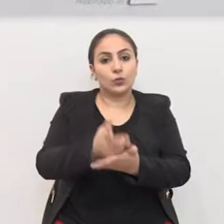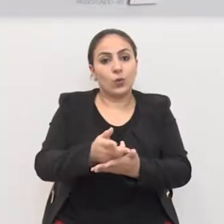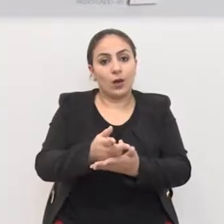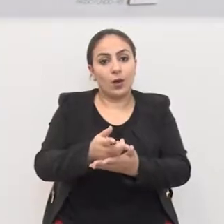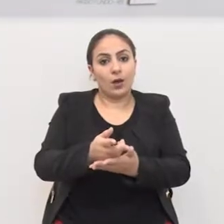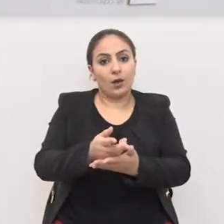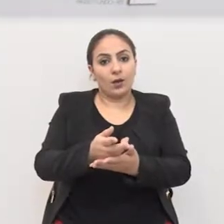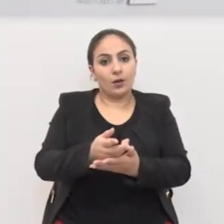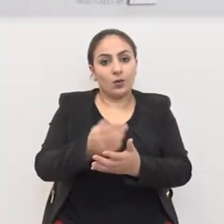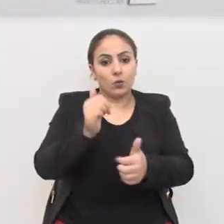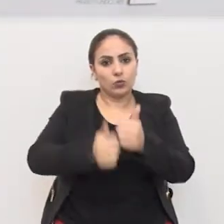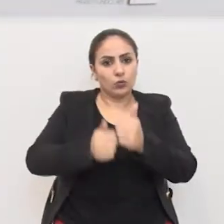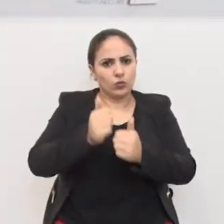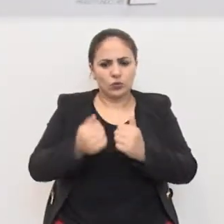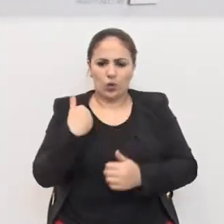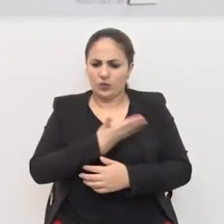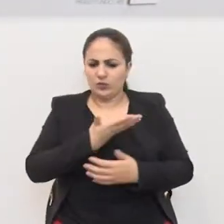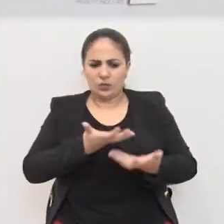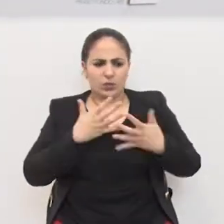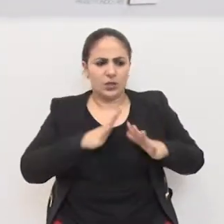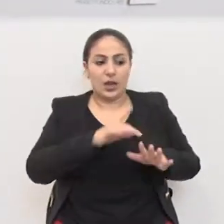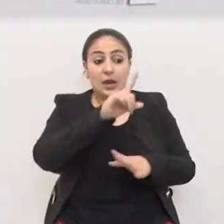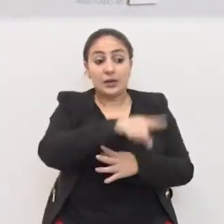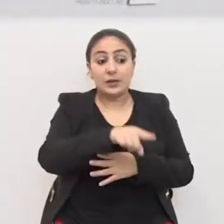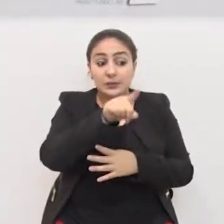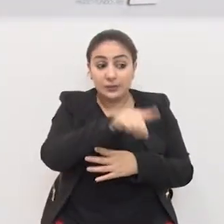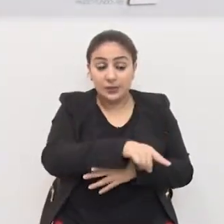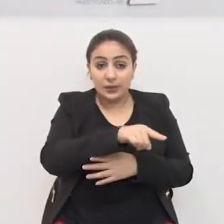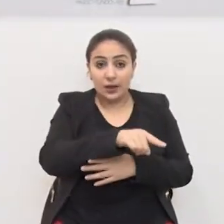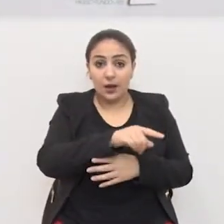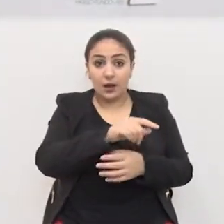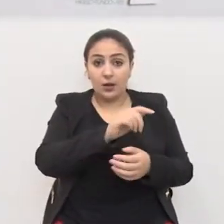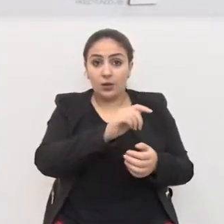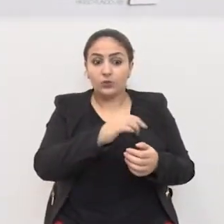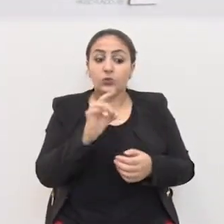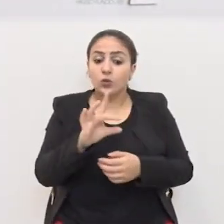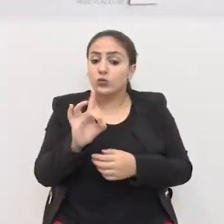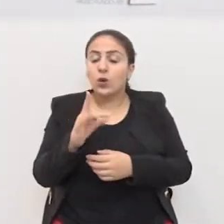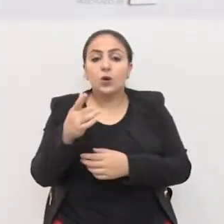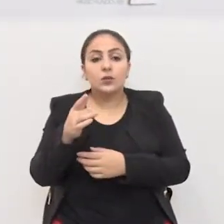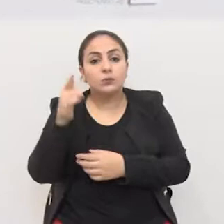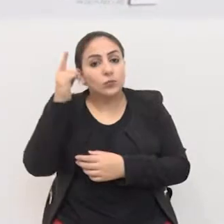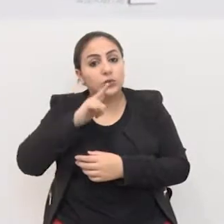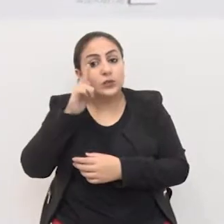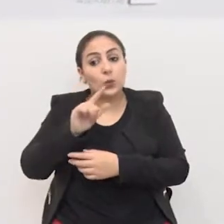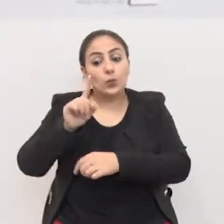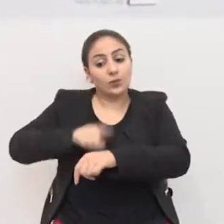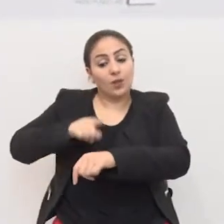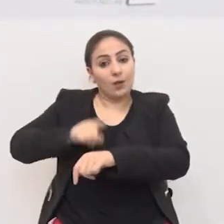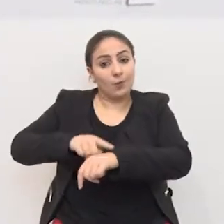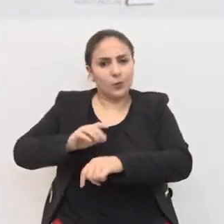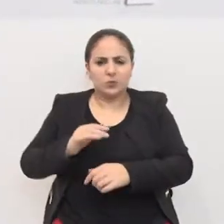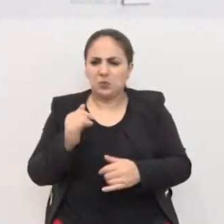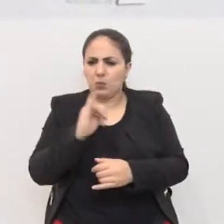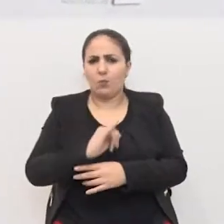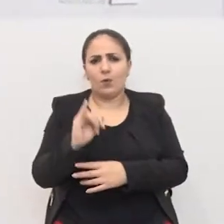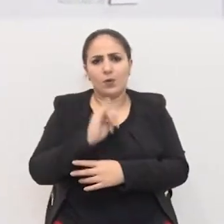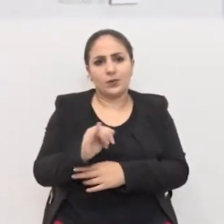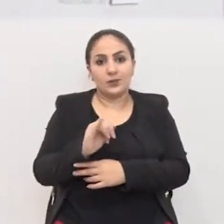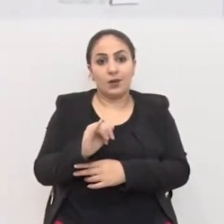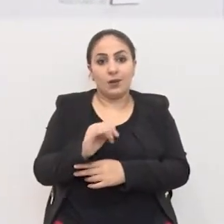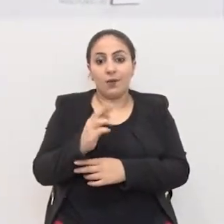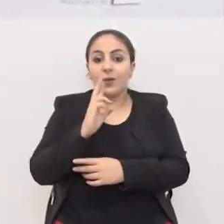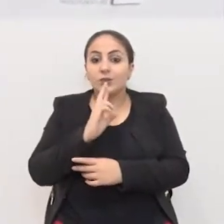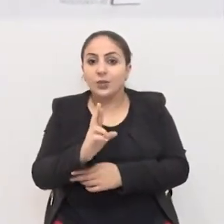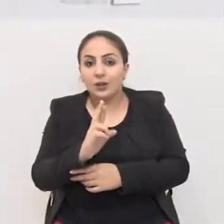nós não estávamos na Justiça tentando anular a partida ou eliminar a equipe adversária. Nós queríamos que a partida ela terminasse, independente do resultado, se fosse